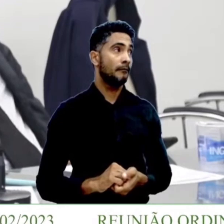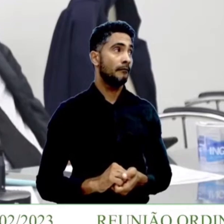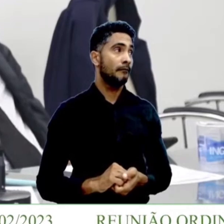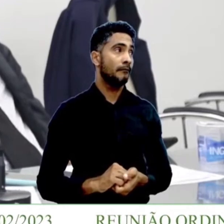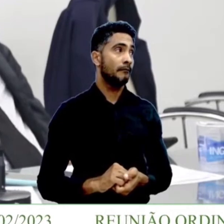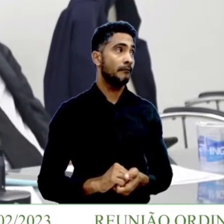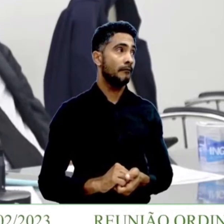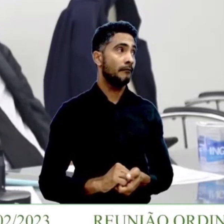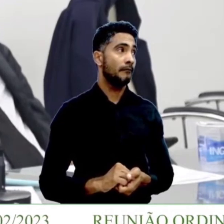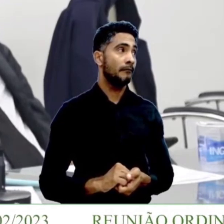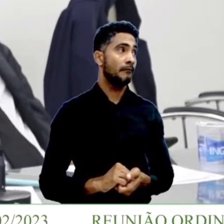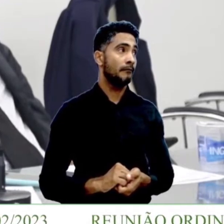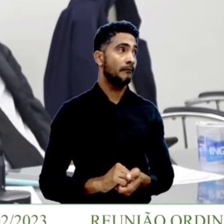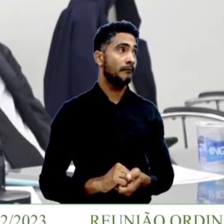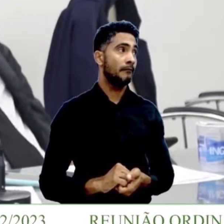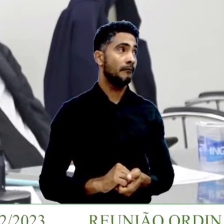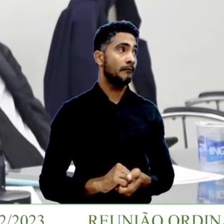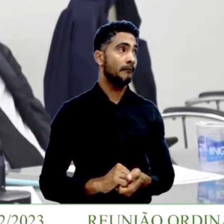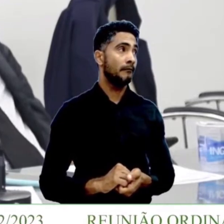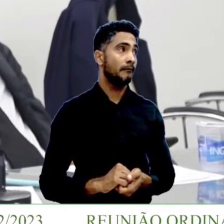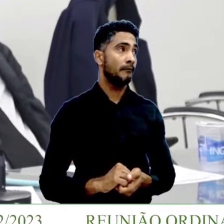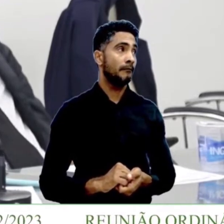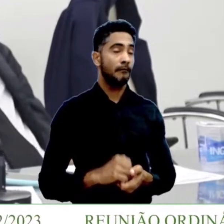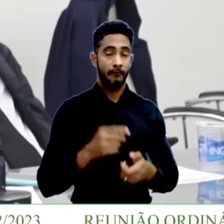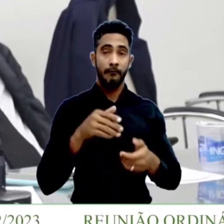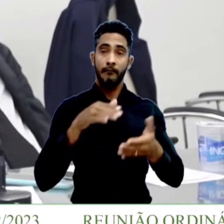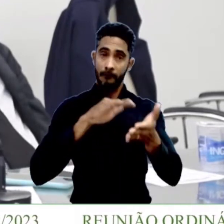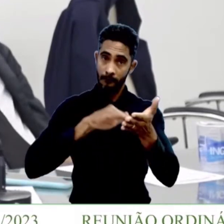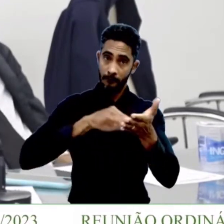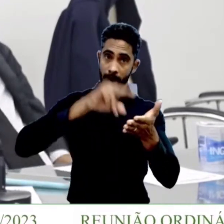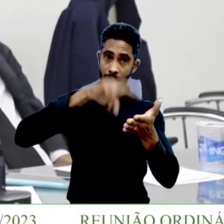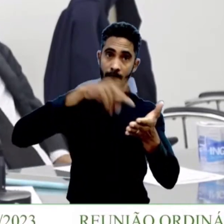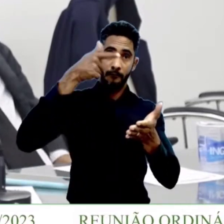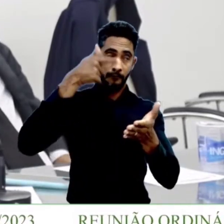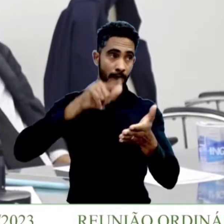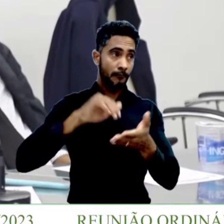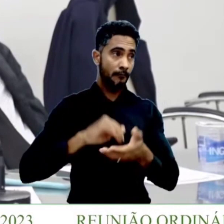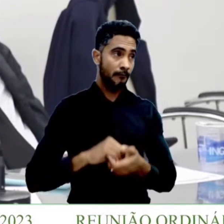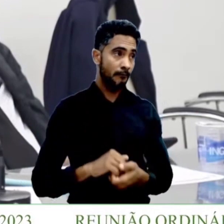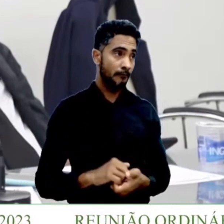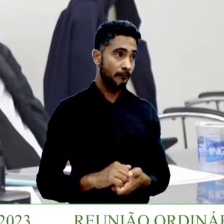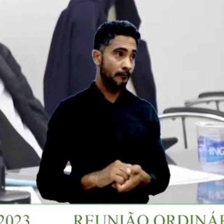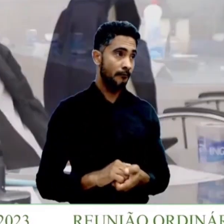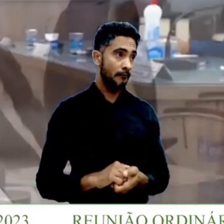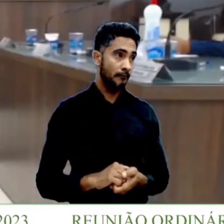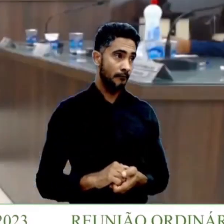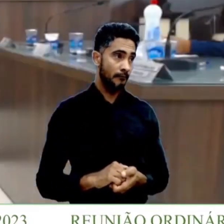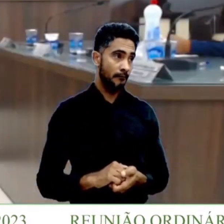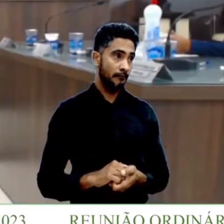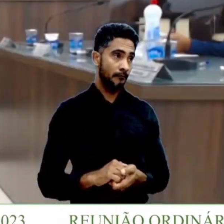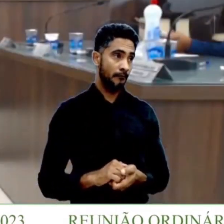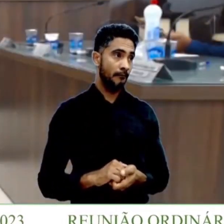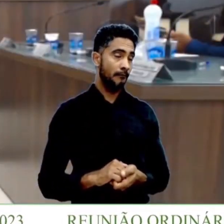O secretário, faz a leitura desse requerimento novamente que o colega pediu. É, né?